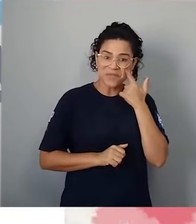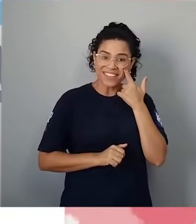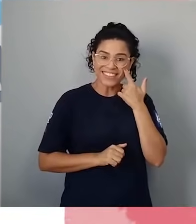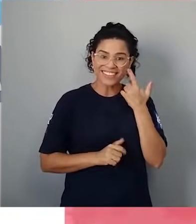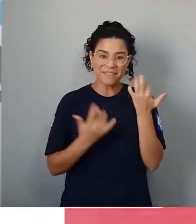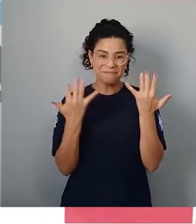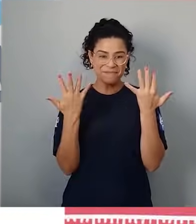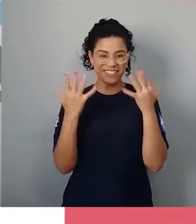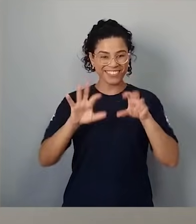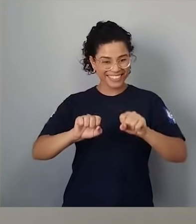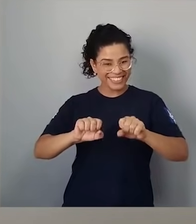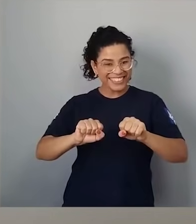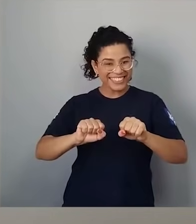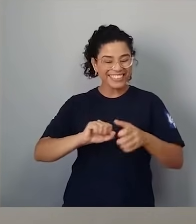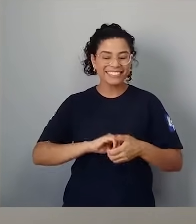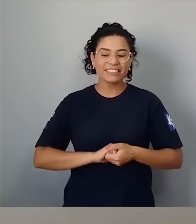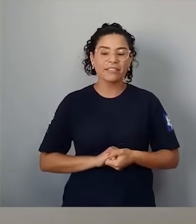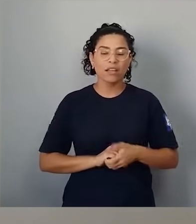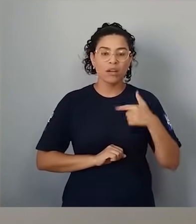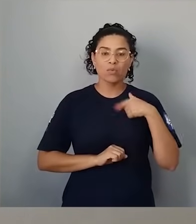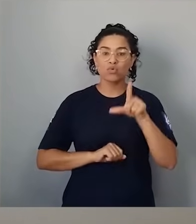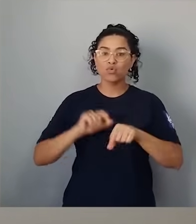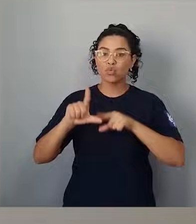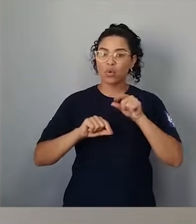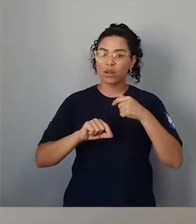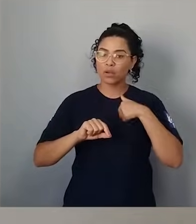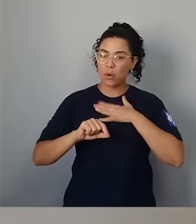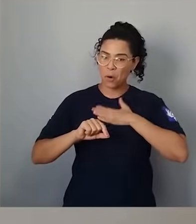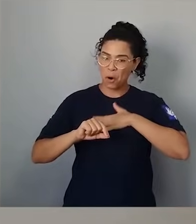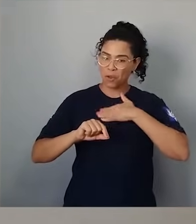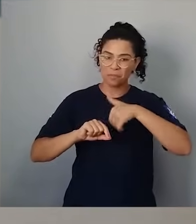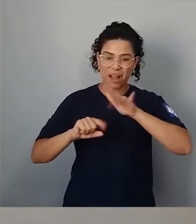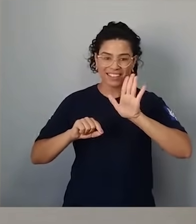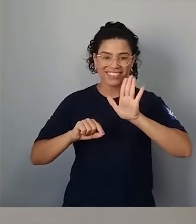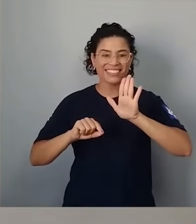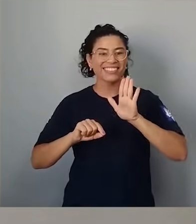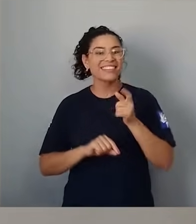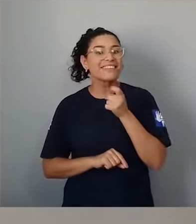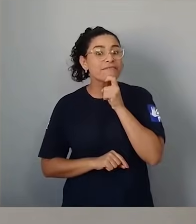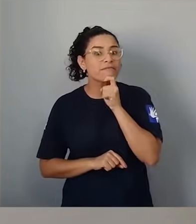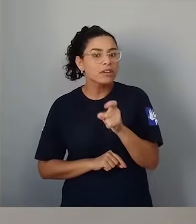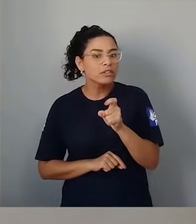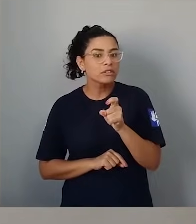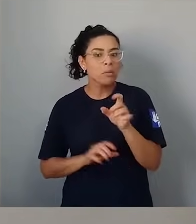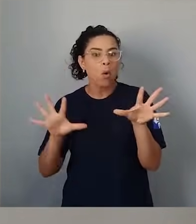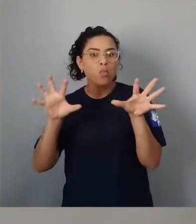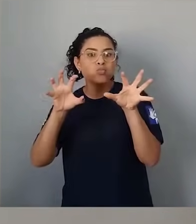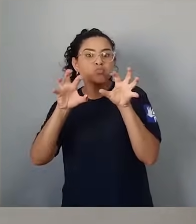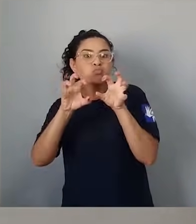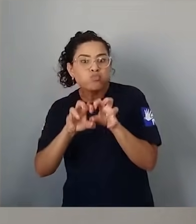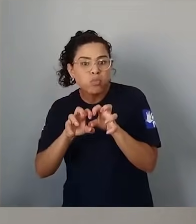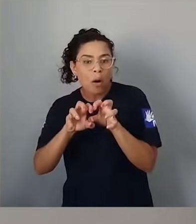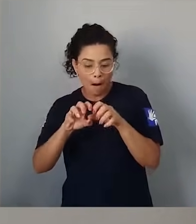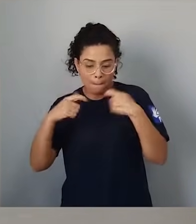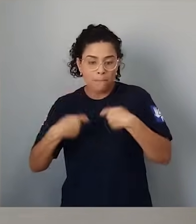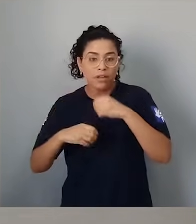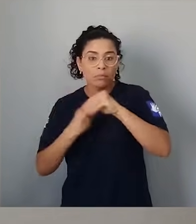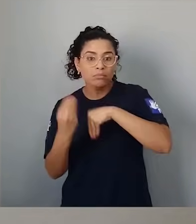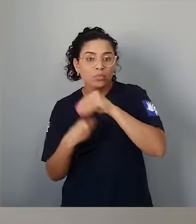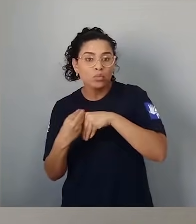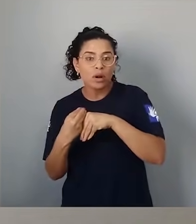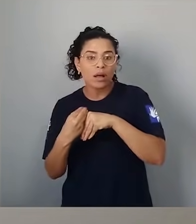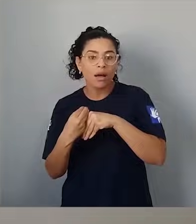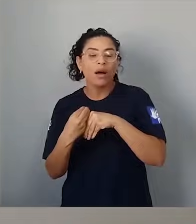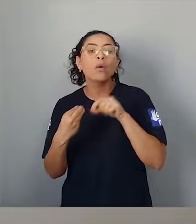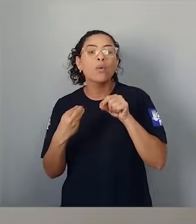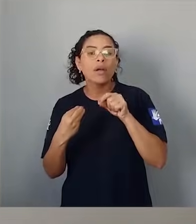no mão na massa? Escolhi aqui uma cor que eu gosto muito, o verde. Para escurecer tons, nós precisamos misturar com tinta